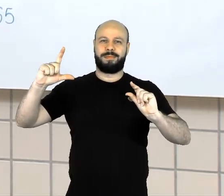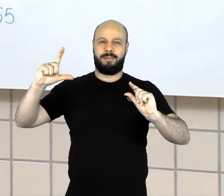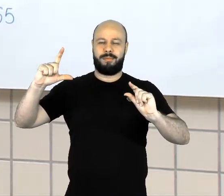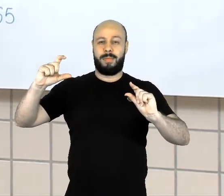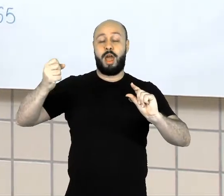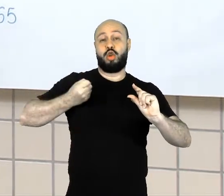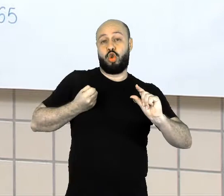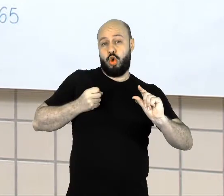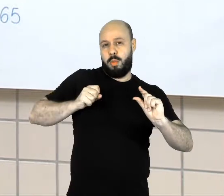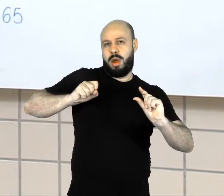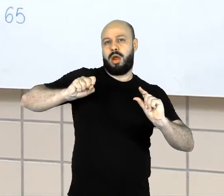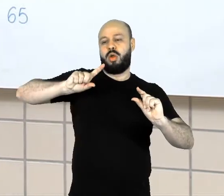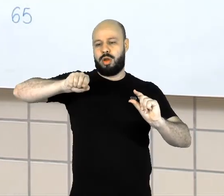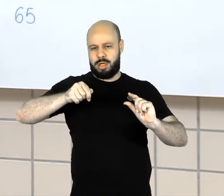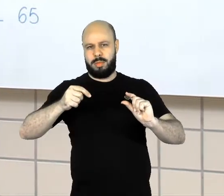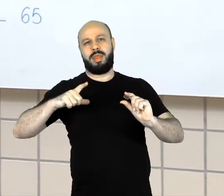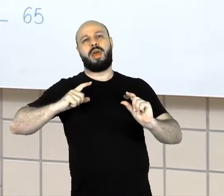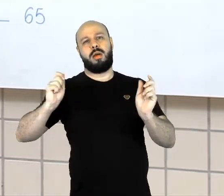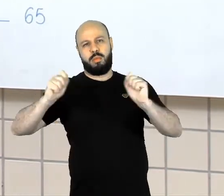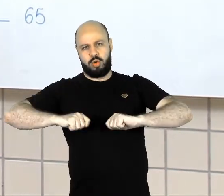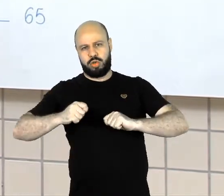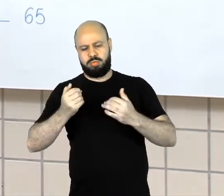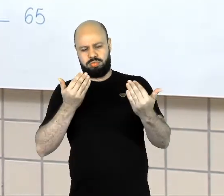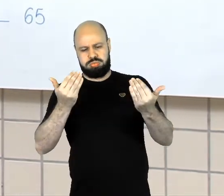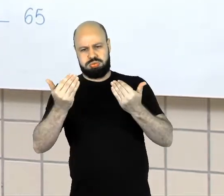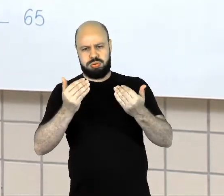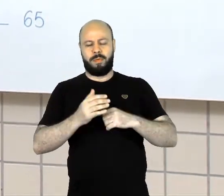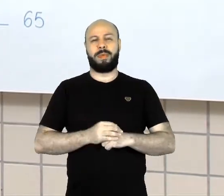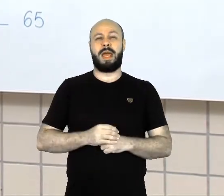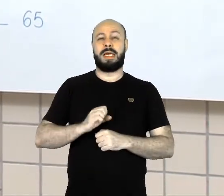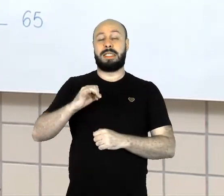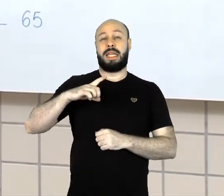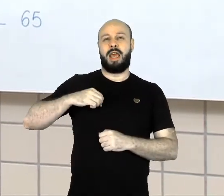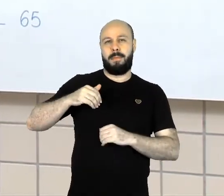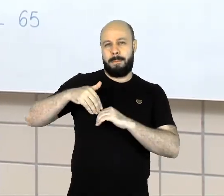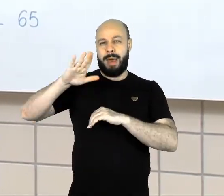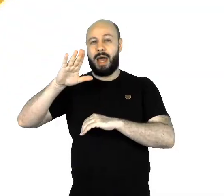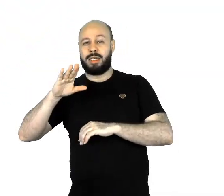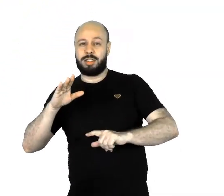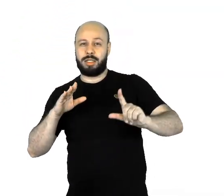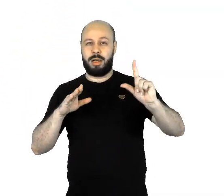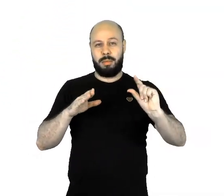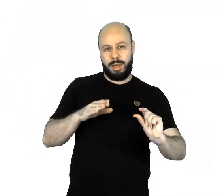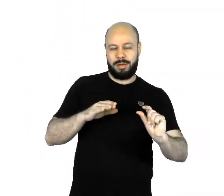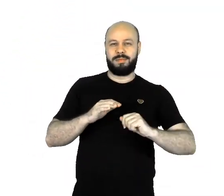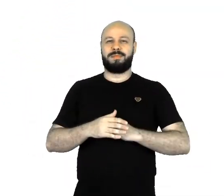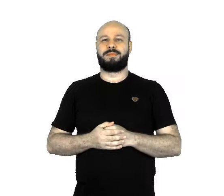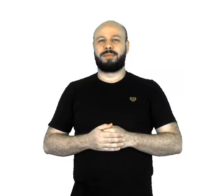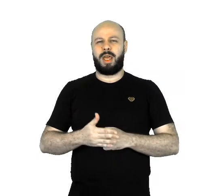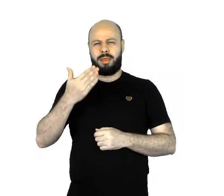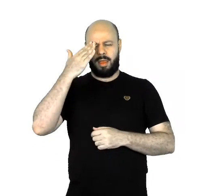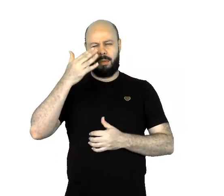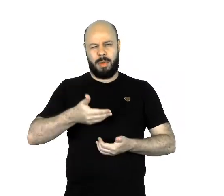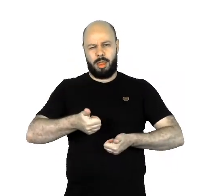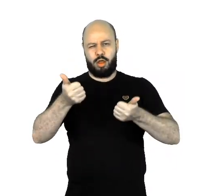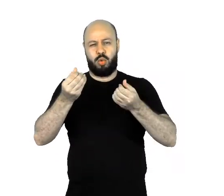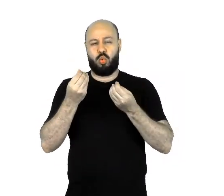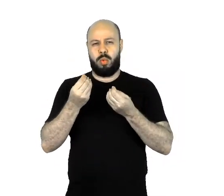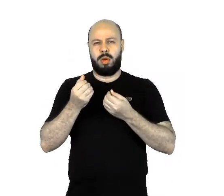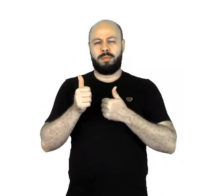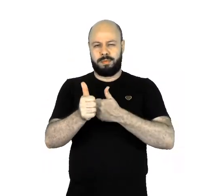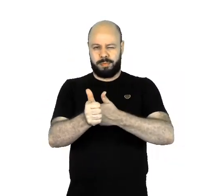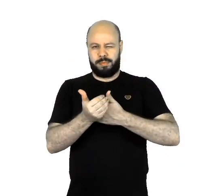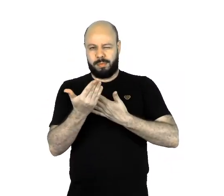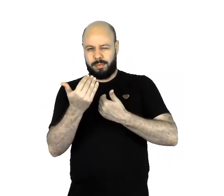números decimais também tem como a gente saber quem tem mais, quem tem menos. Vamos entender melhor? Acompanha aí.